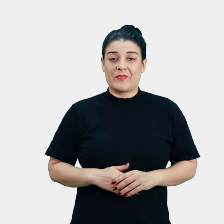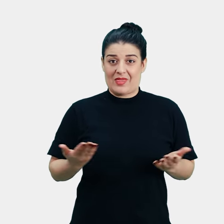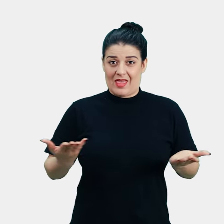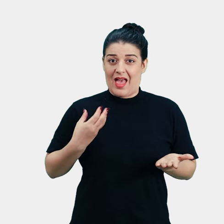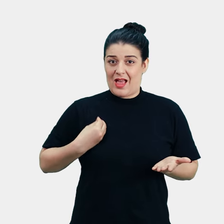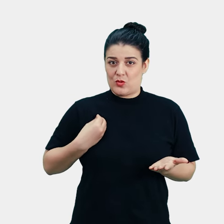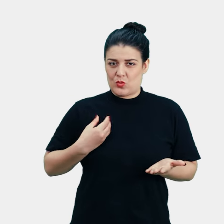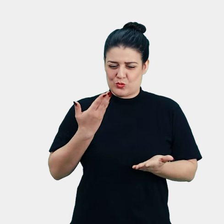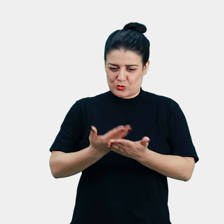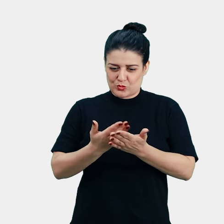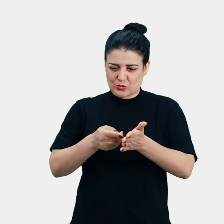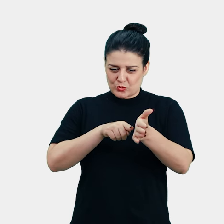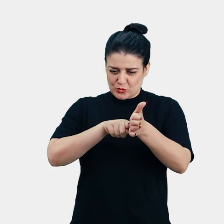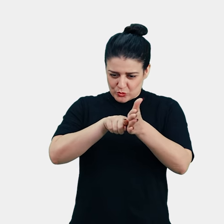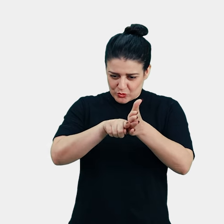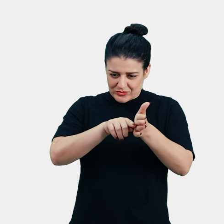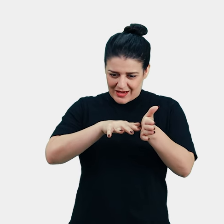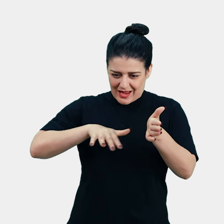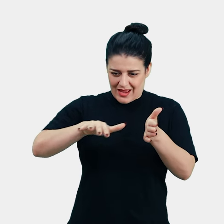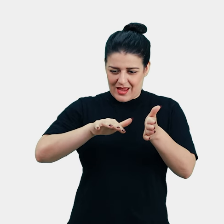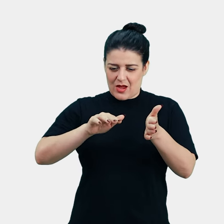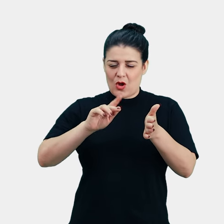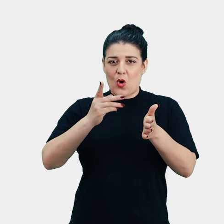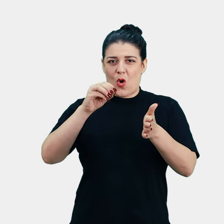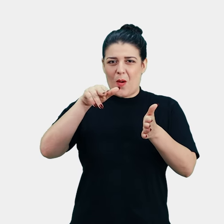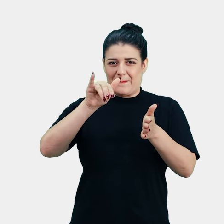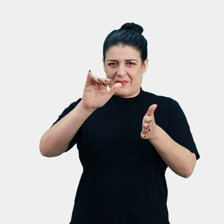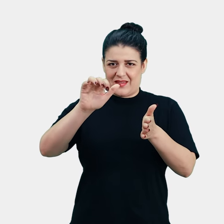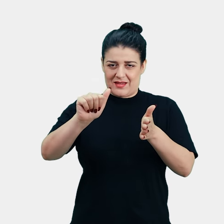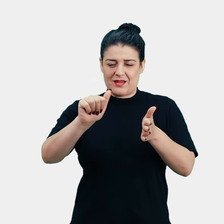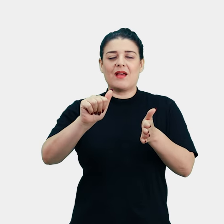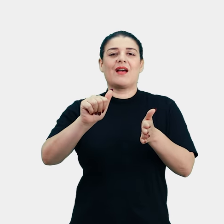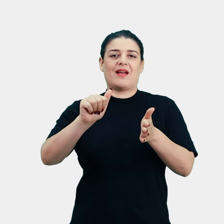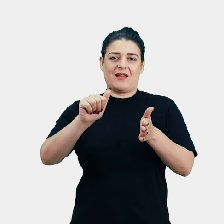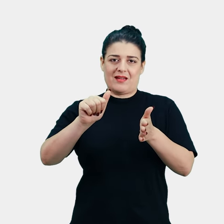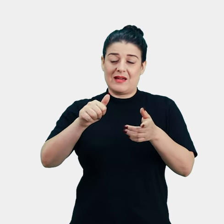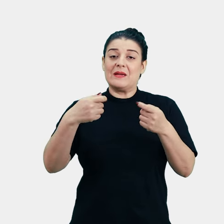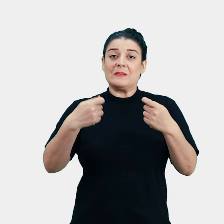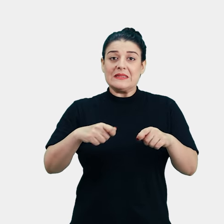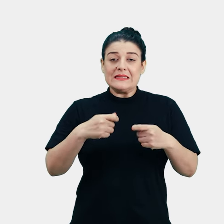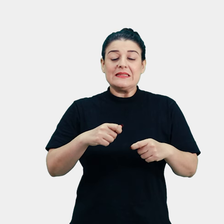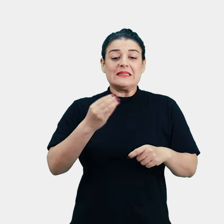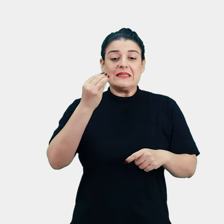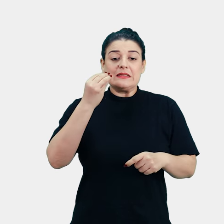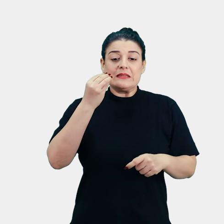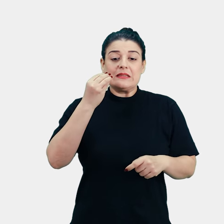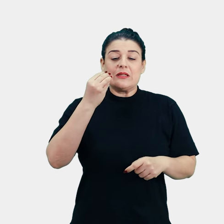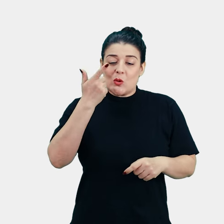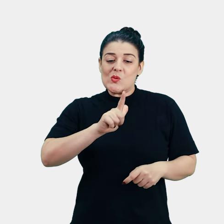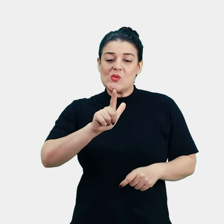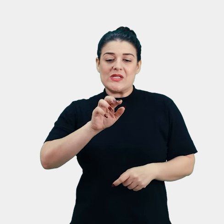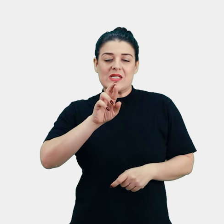hoje, para você fazer um estudo ômico, na área ômica, você tem que tentar responder, você tem que tentar, não, você tem